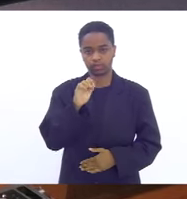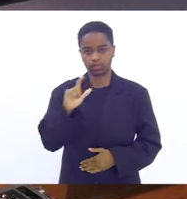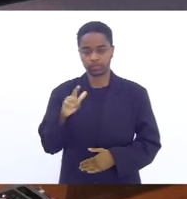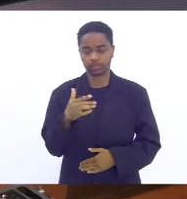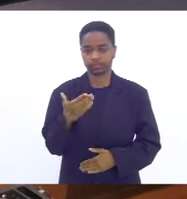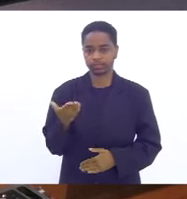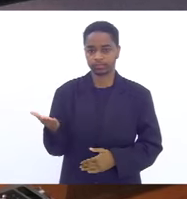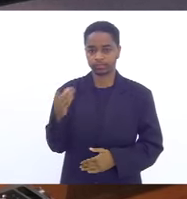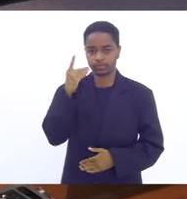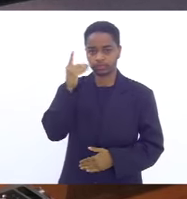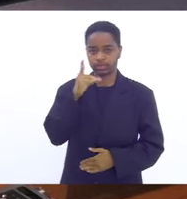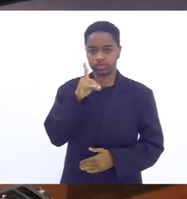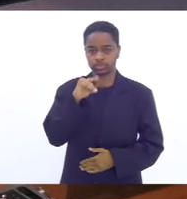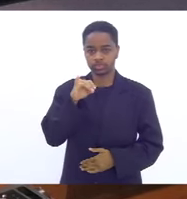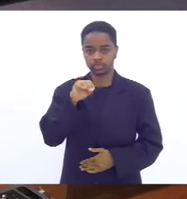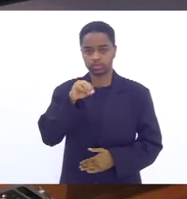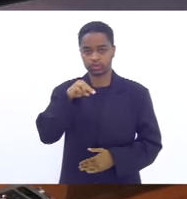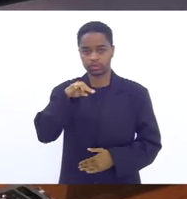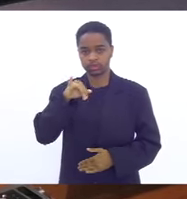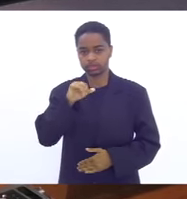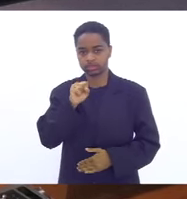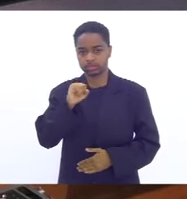Lins.